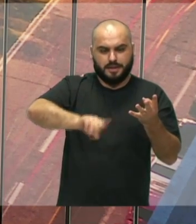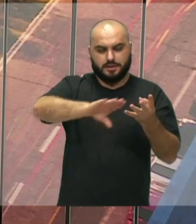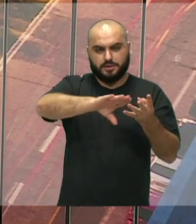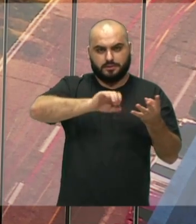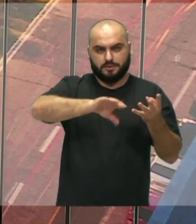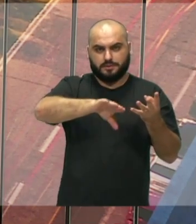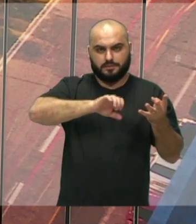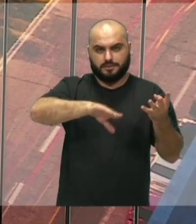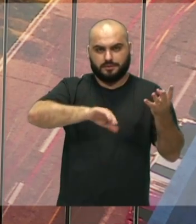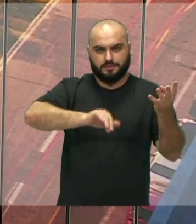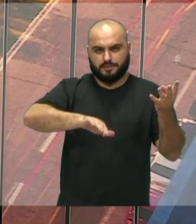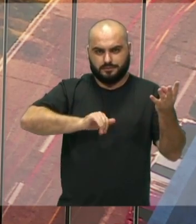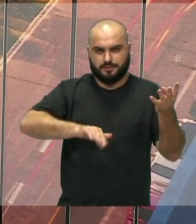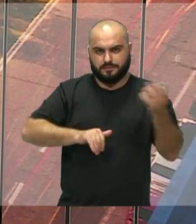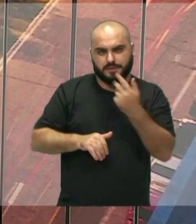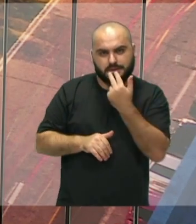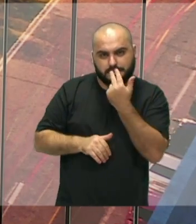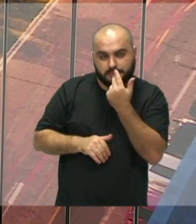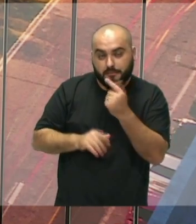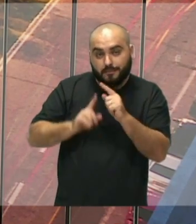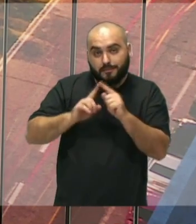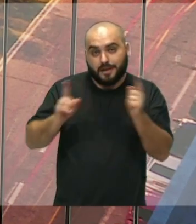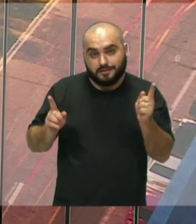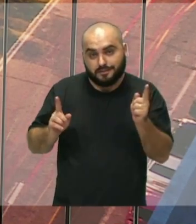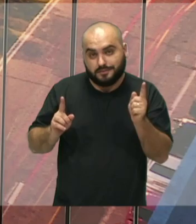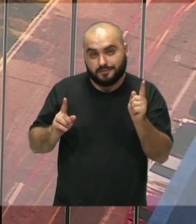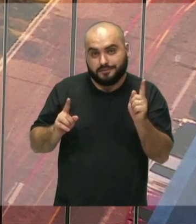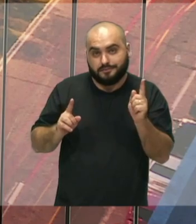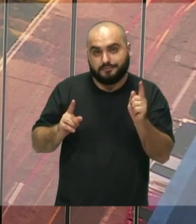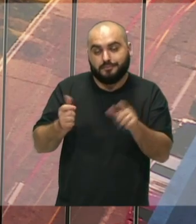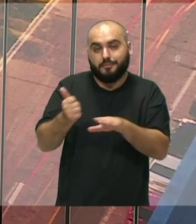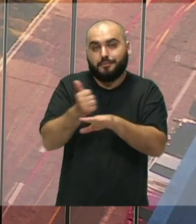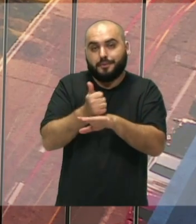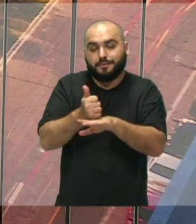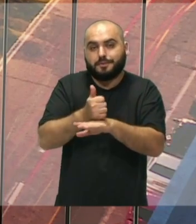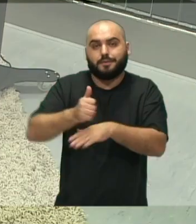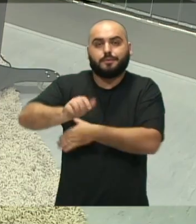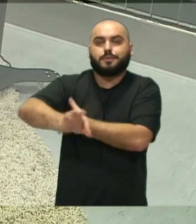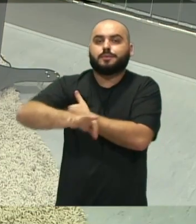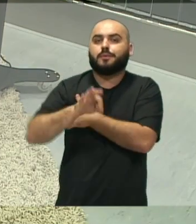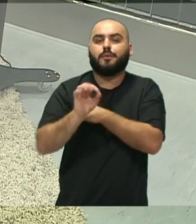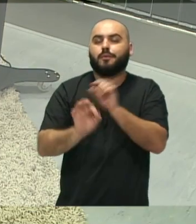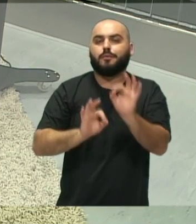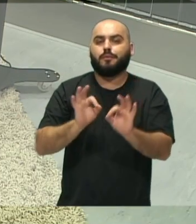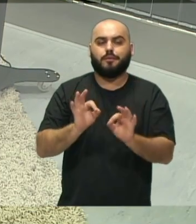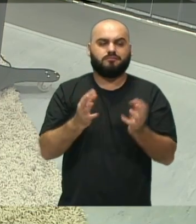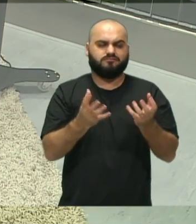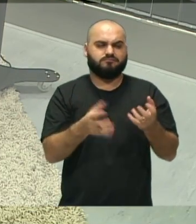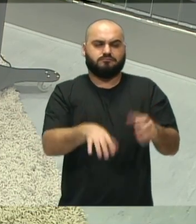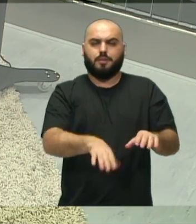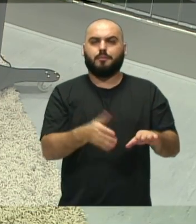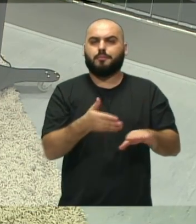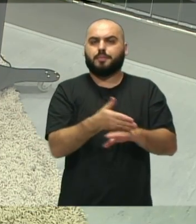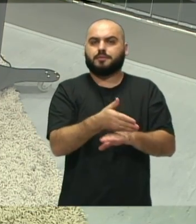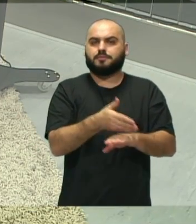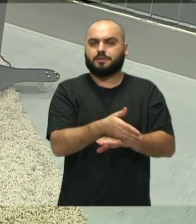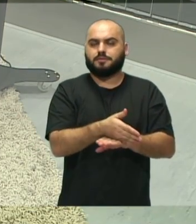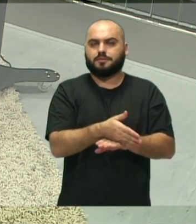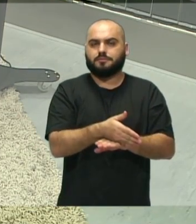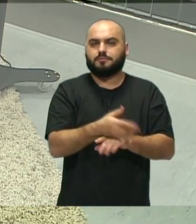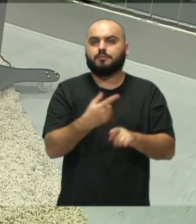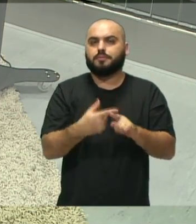chamada, mas no fim acaba que muitos profissionais eles optam por não fazer parte do quadro para poder